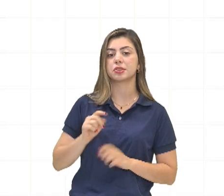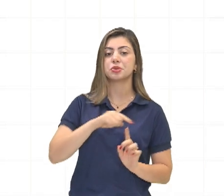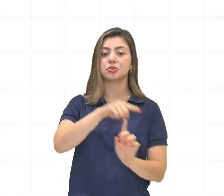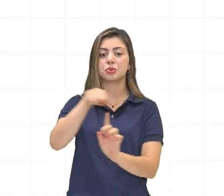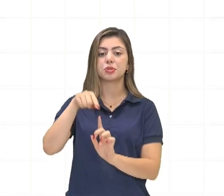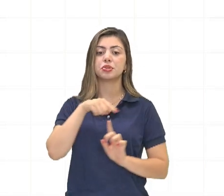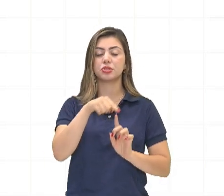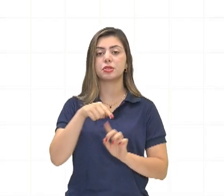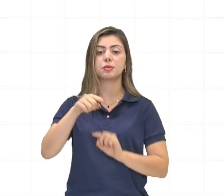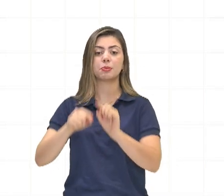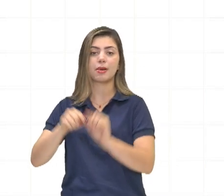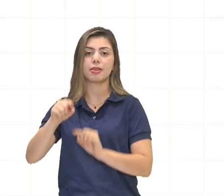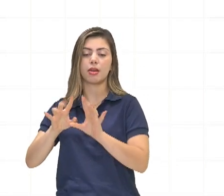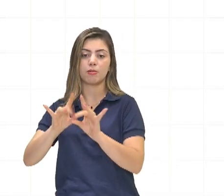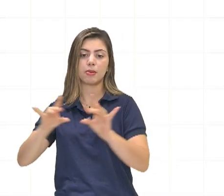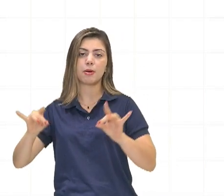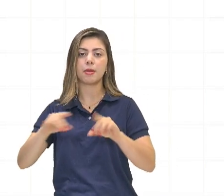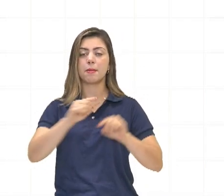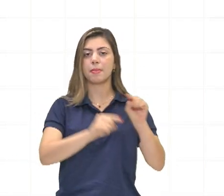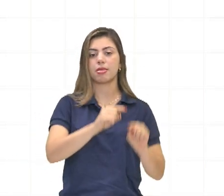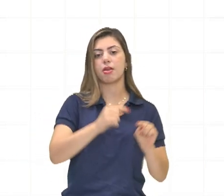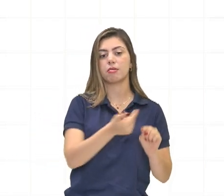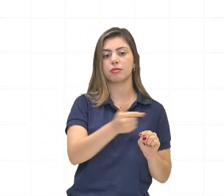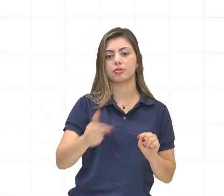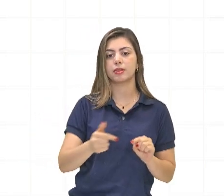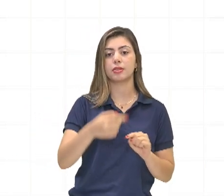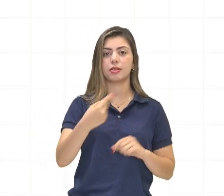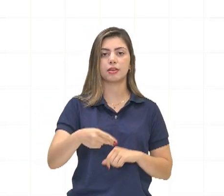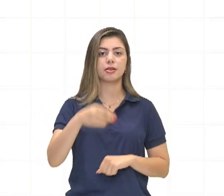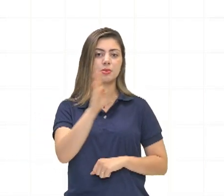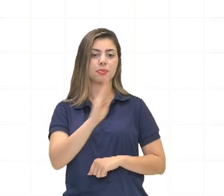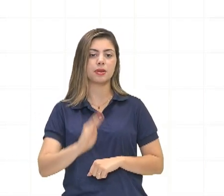históricas materiais e imateriais,